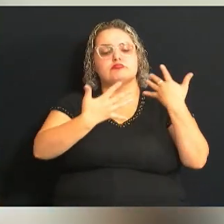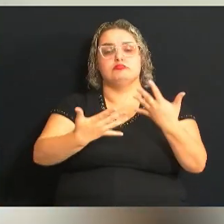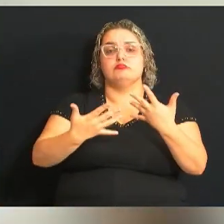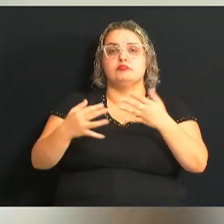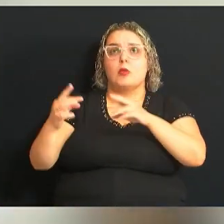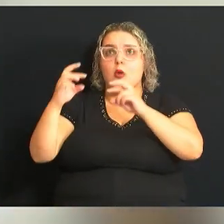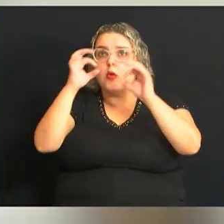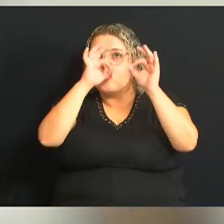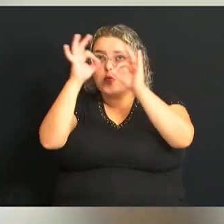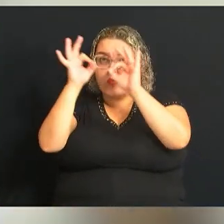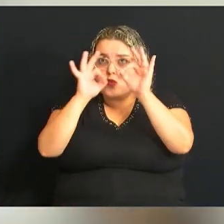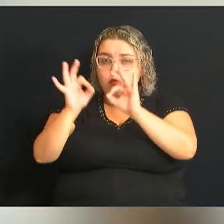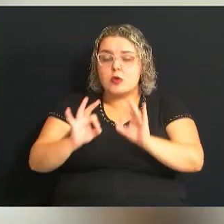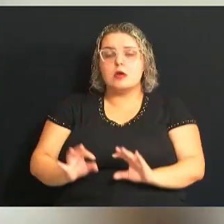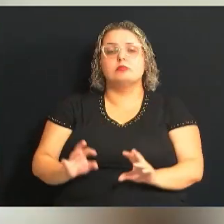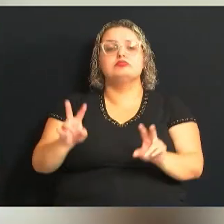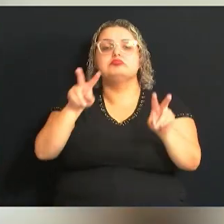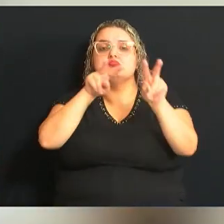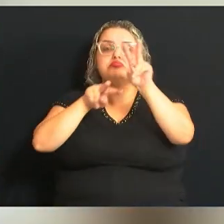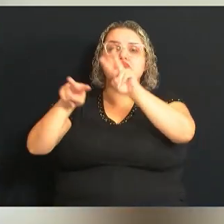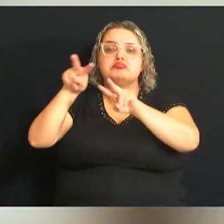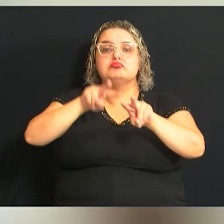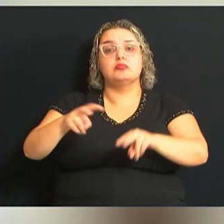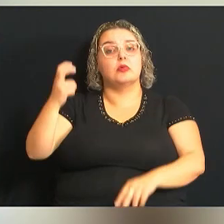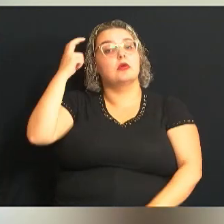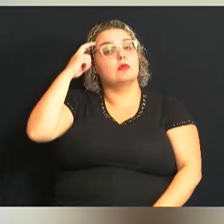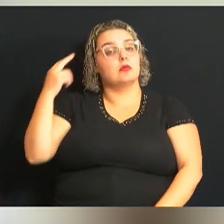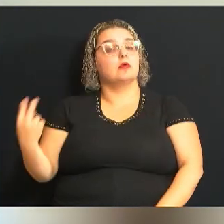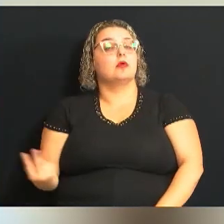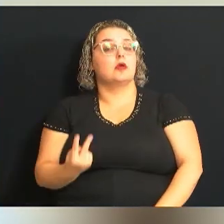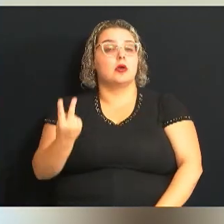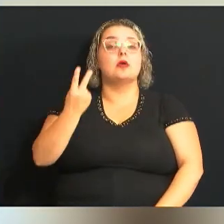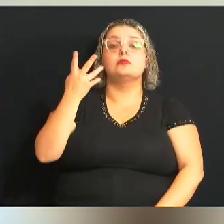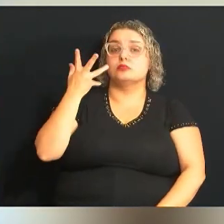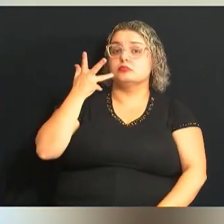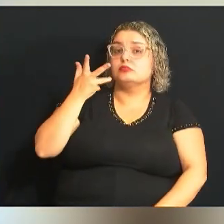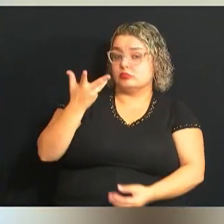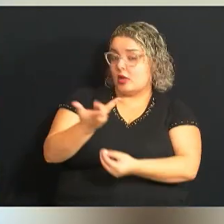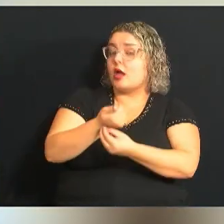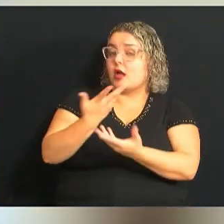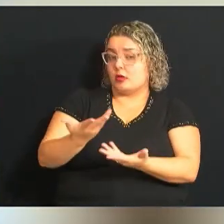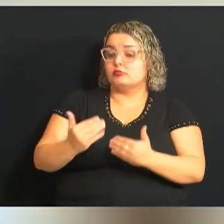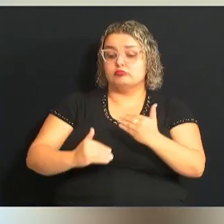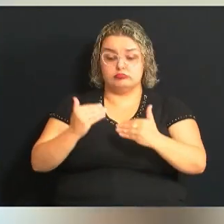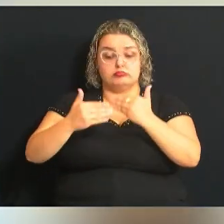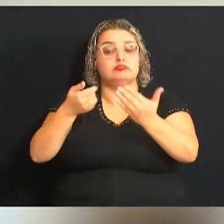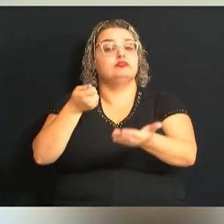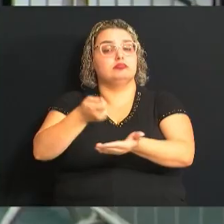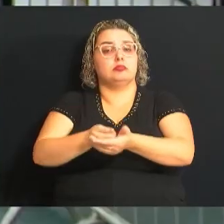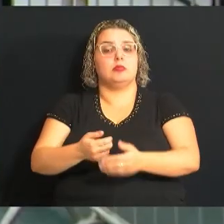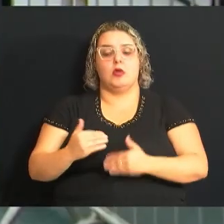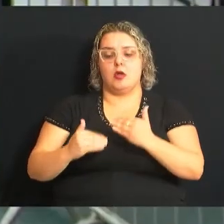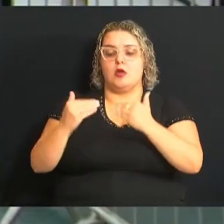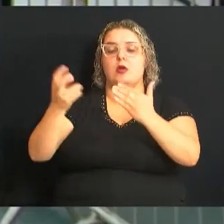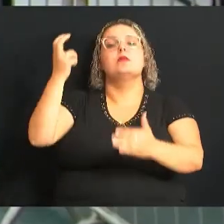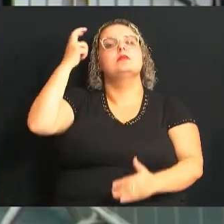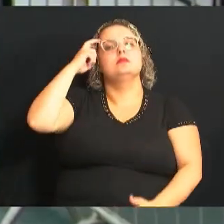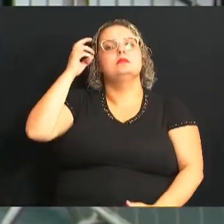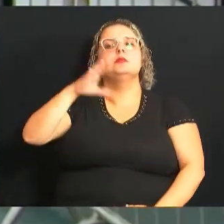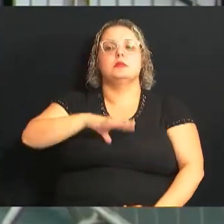patrimônio histórico e de seus valores culturais e artísticos, além de garantir o desenvolvimento cultural do município. A